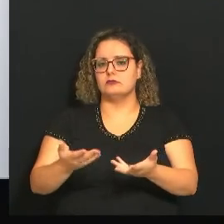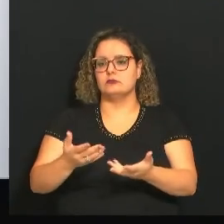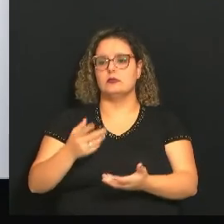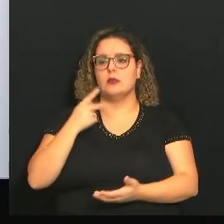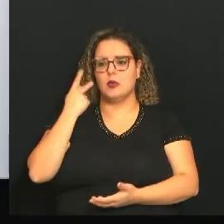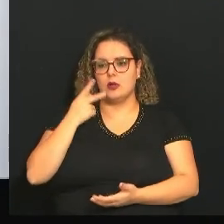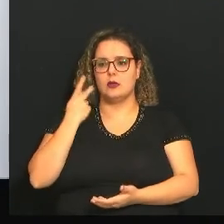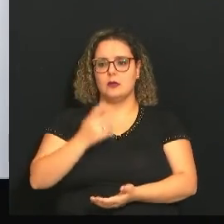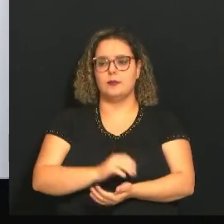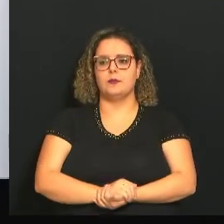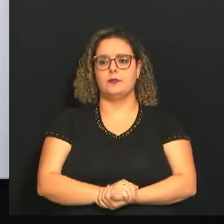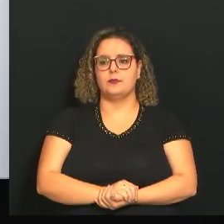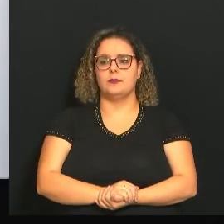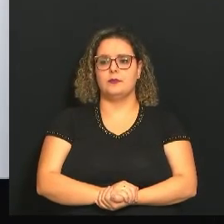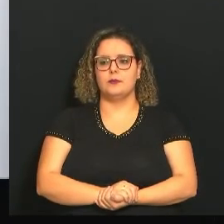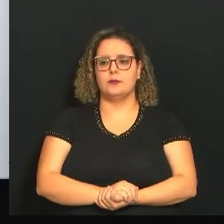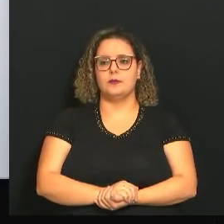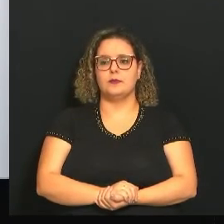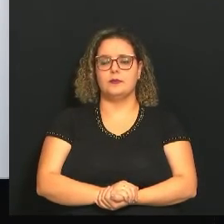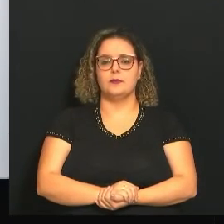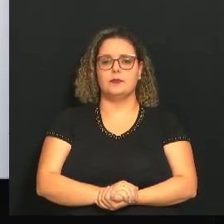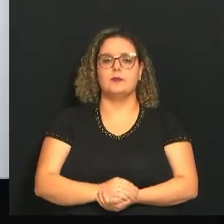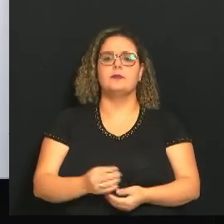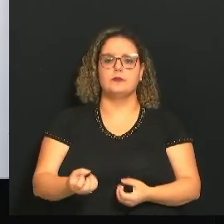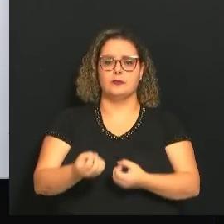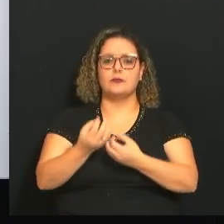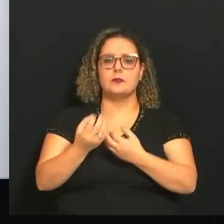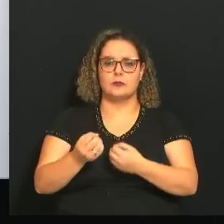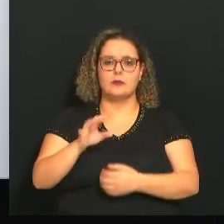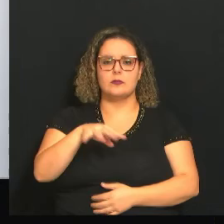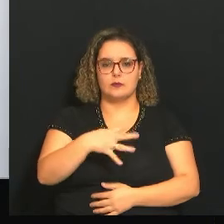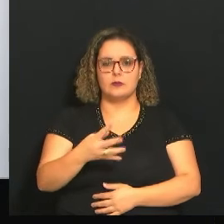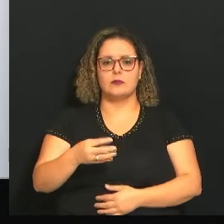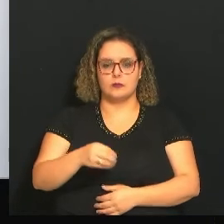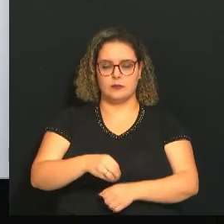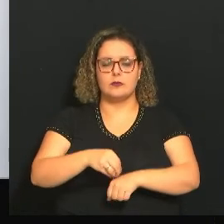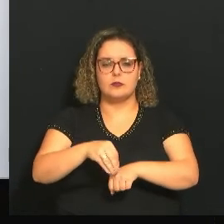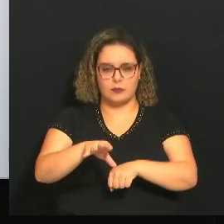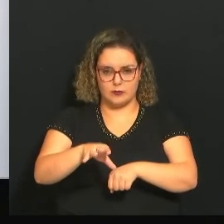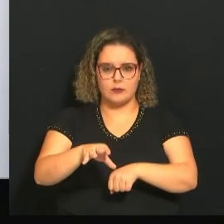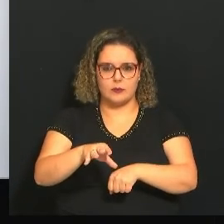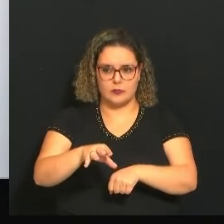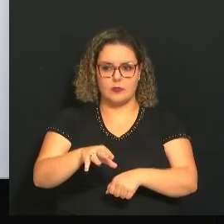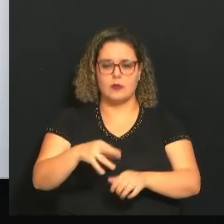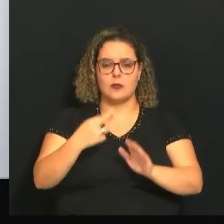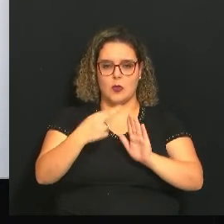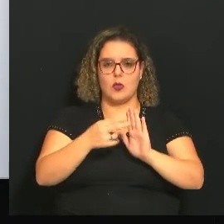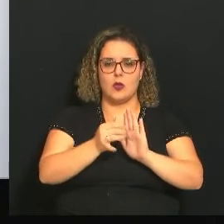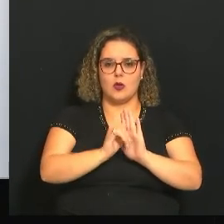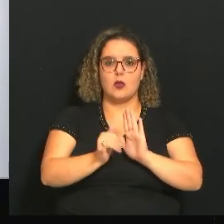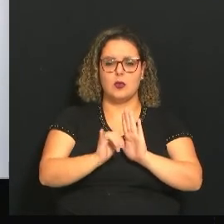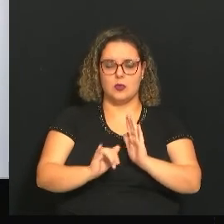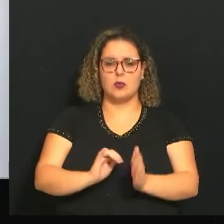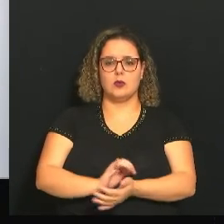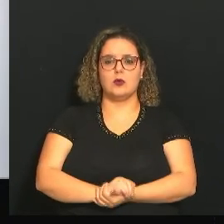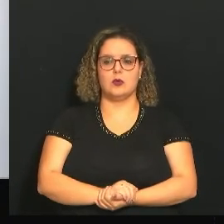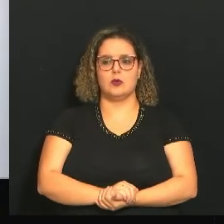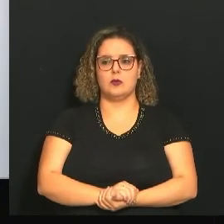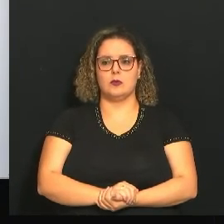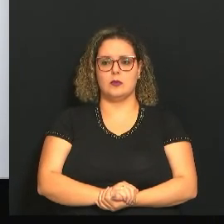vou encaminhar com toda certeza os dados que nós consolidamos, os dados do relatório disponível no